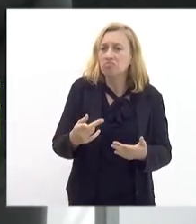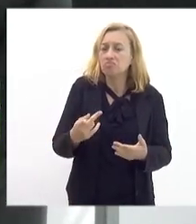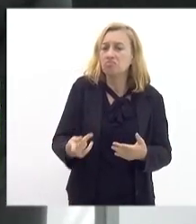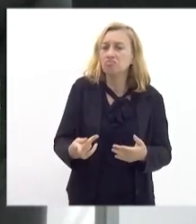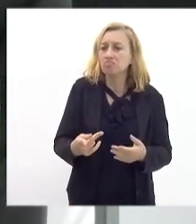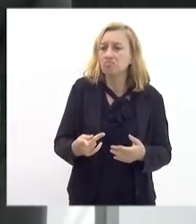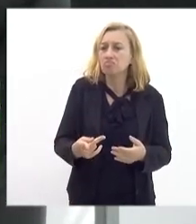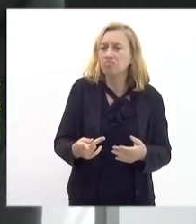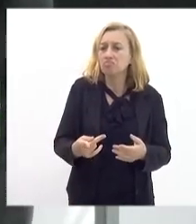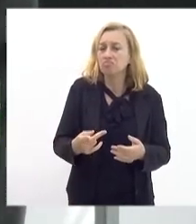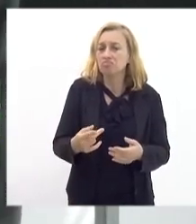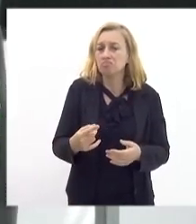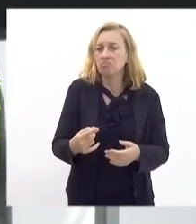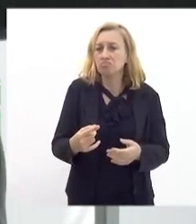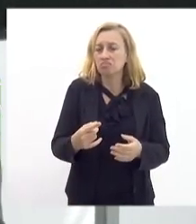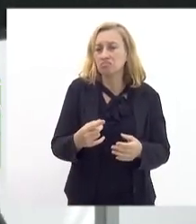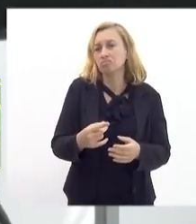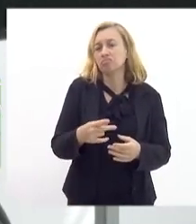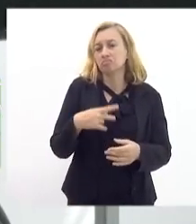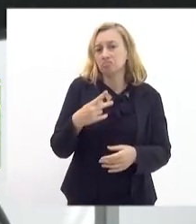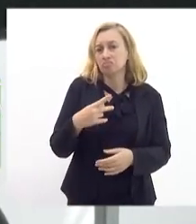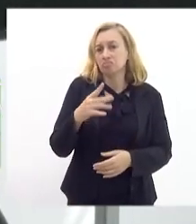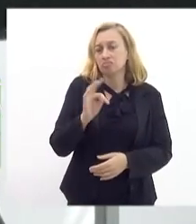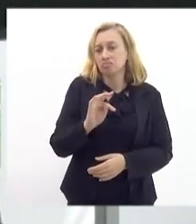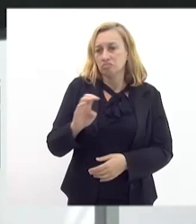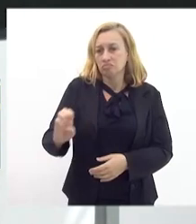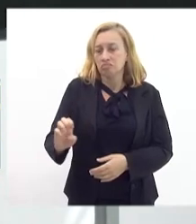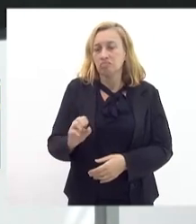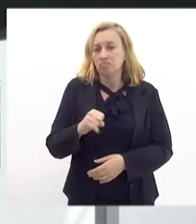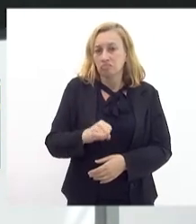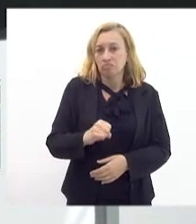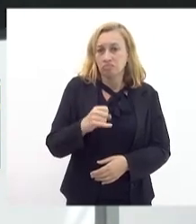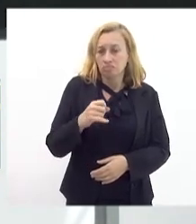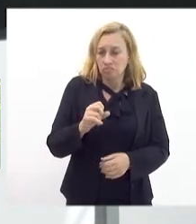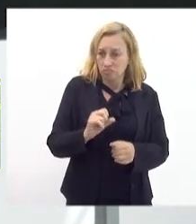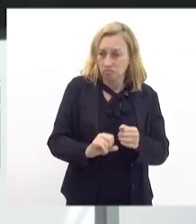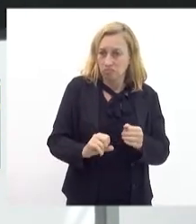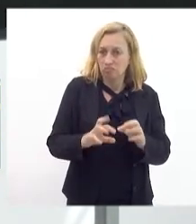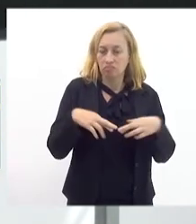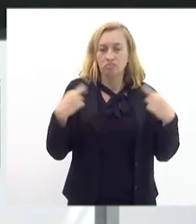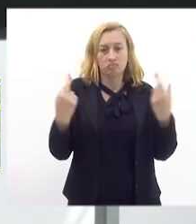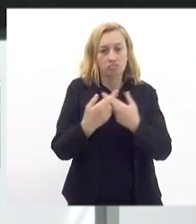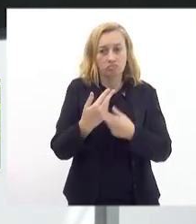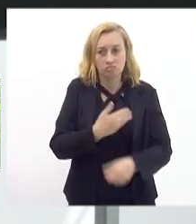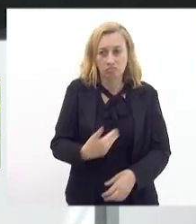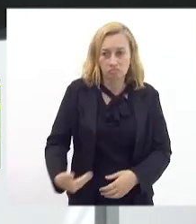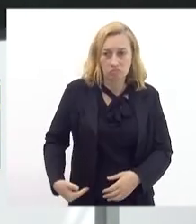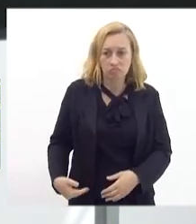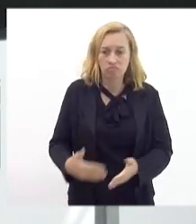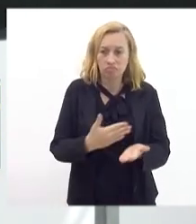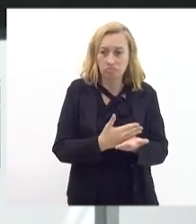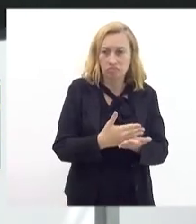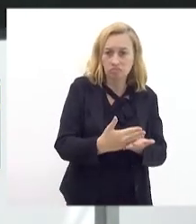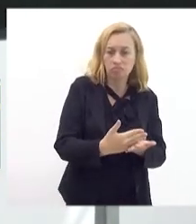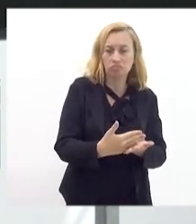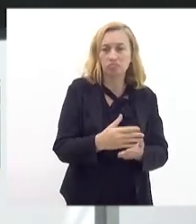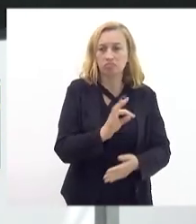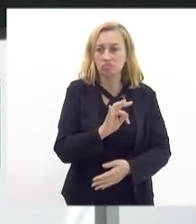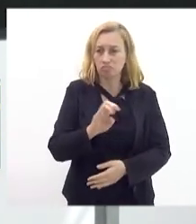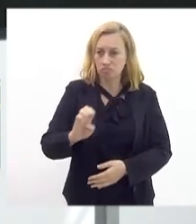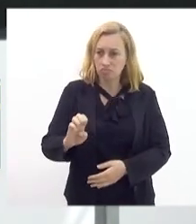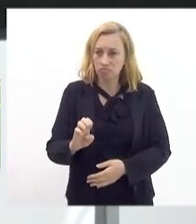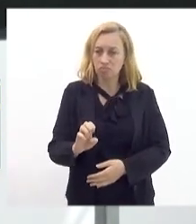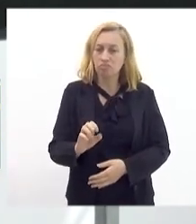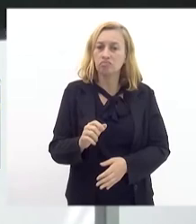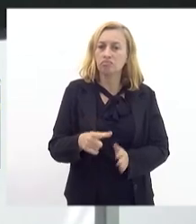torres o que se você tiver assim feito audiência pública quanto você licenciou a história